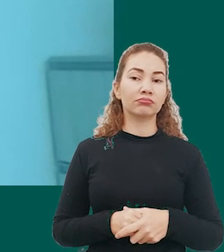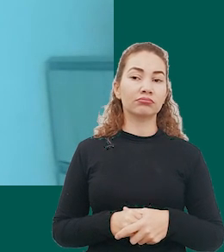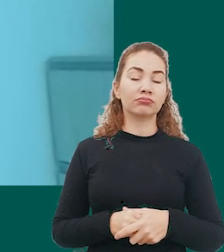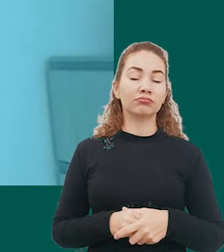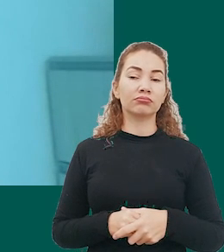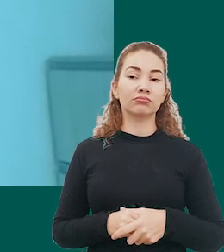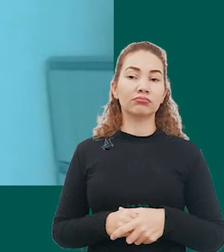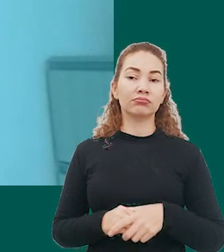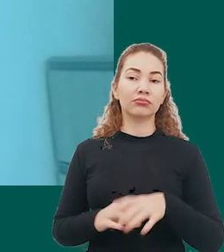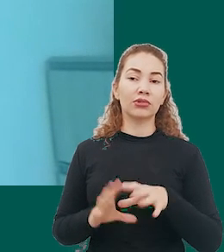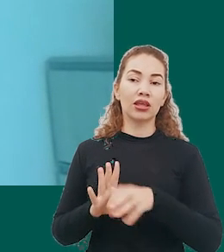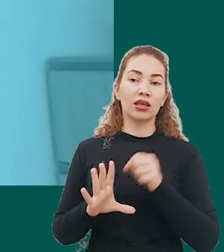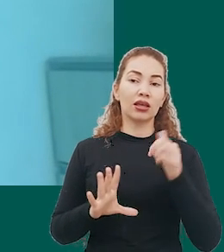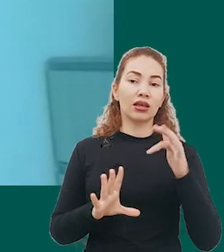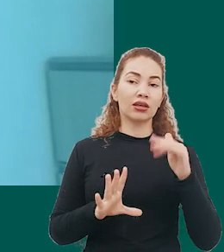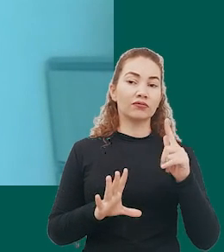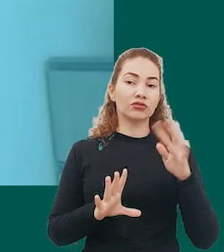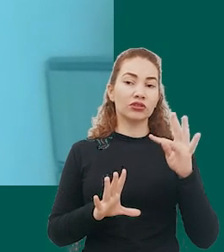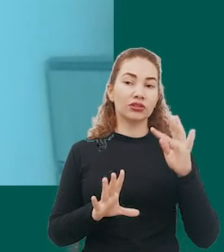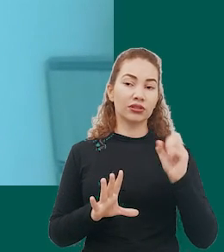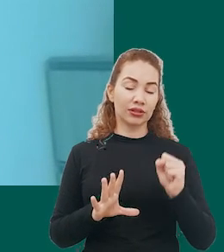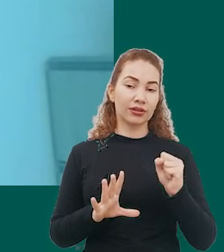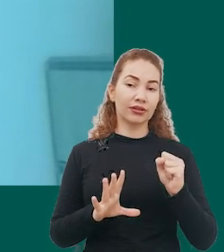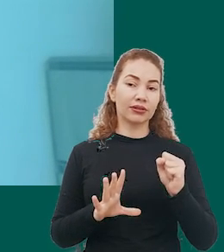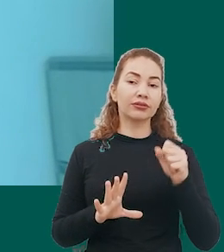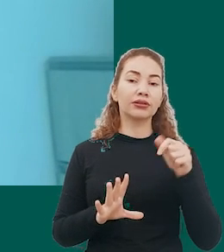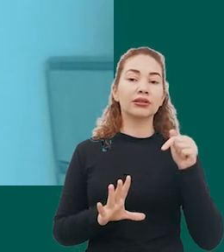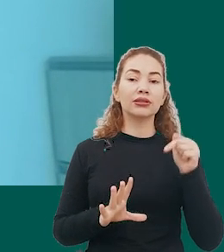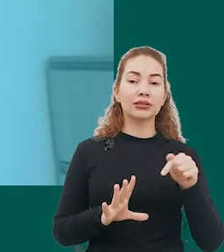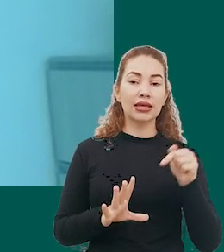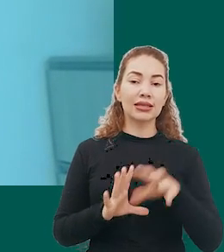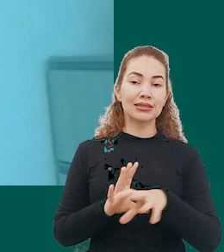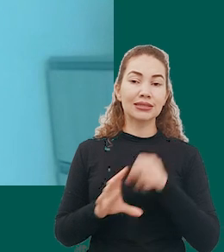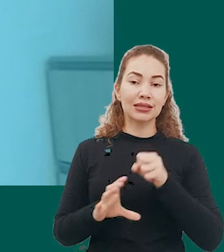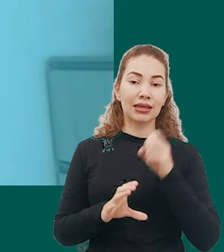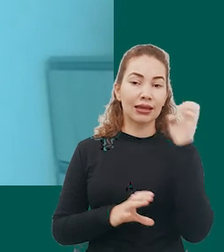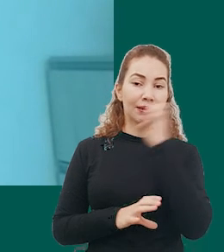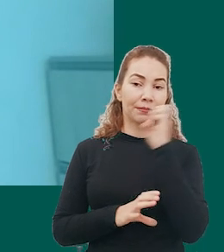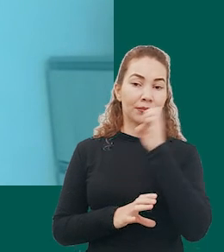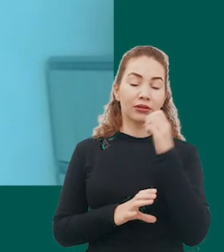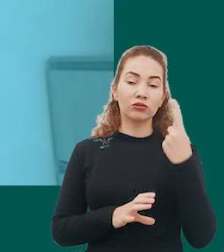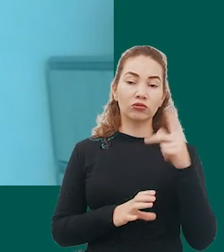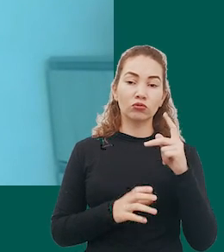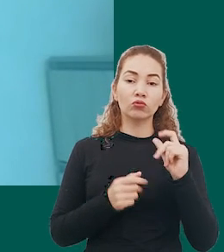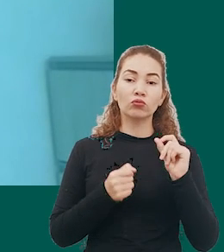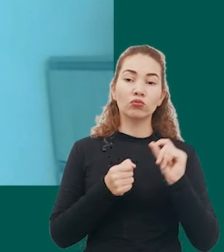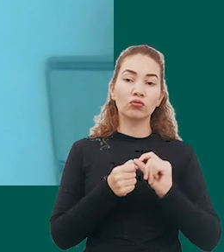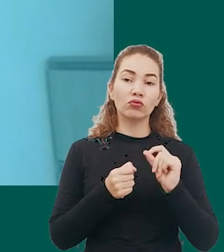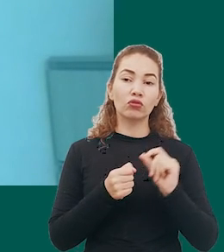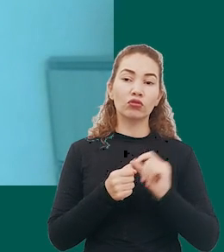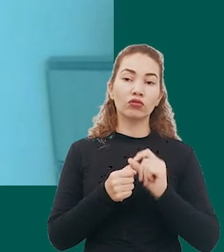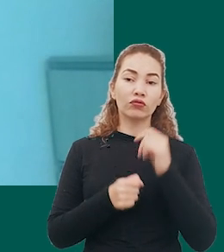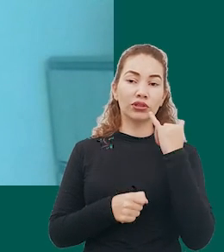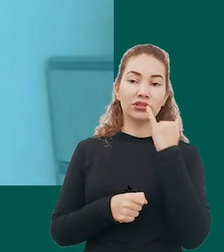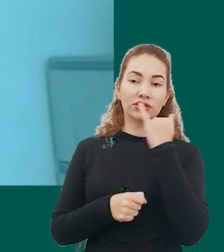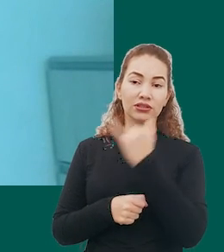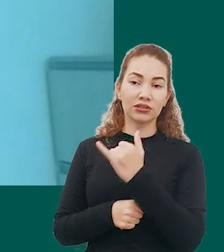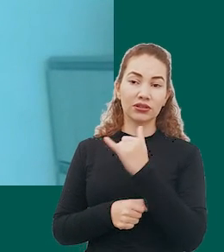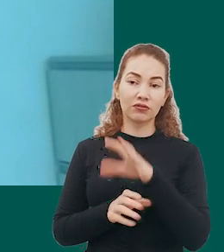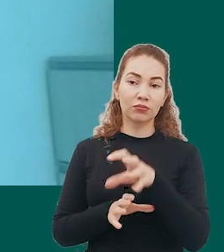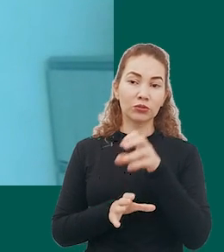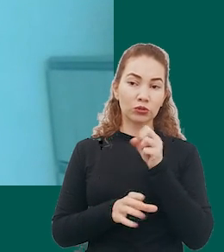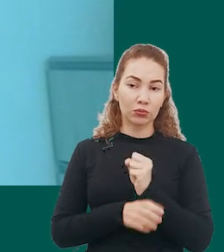Saque emergencial do FGTS. O saque emergencial do FGTS, tu vai fazer a informação desse